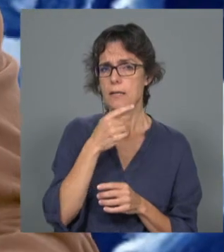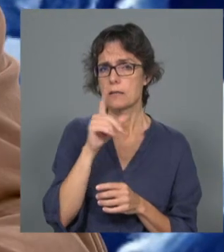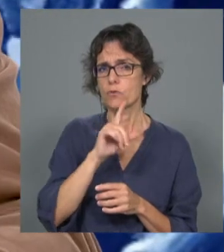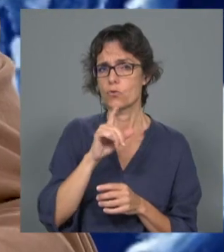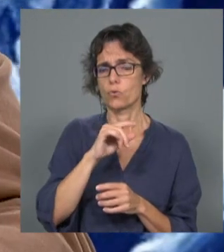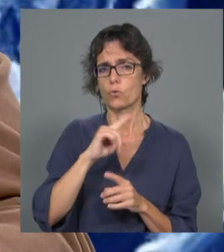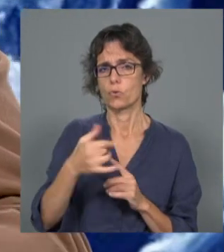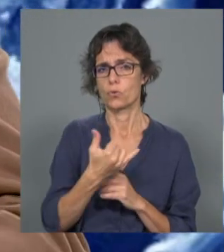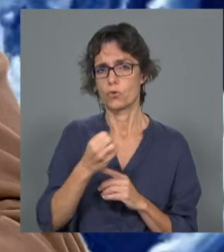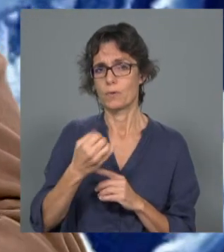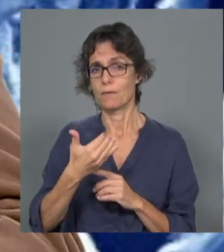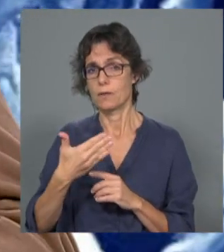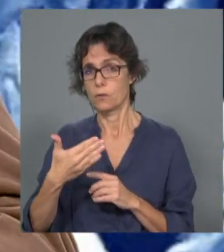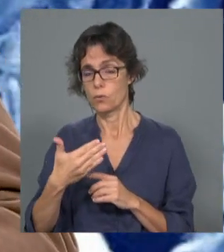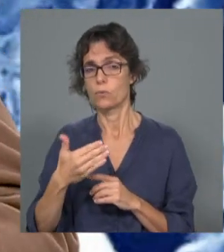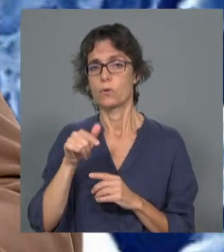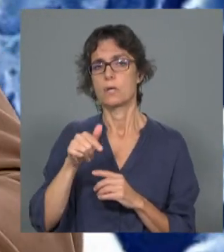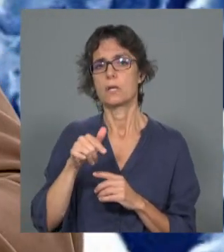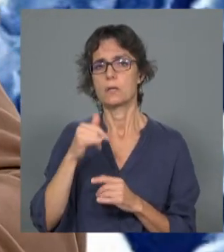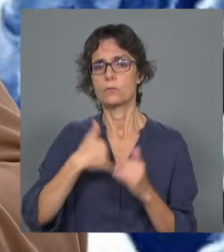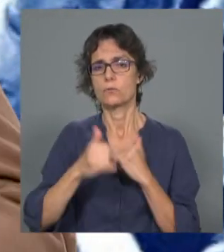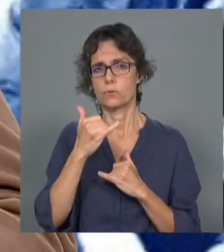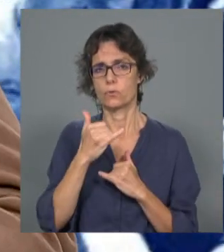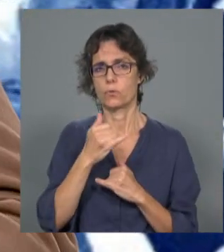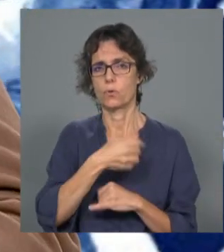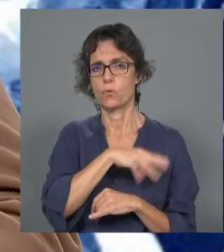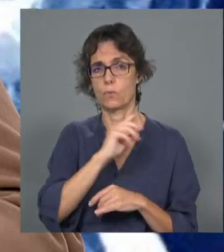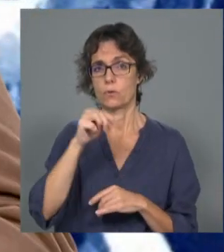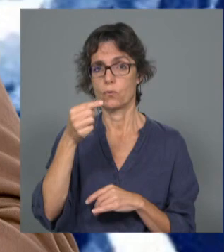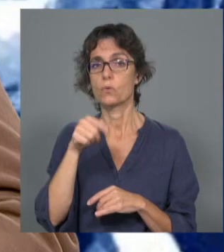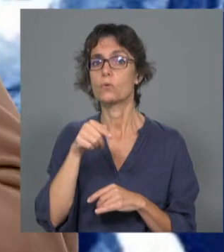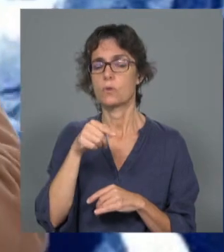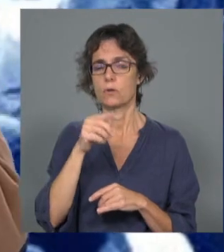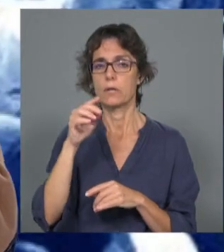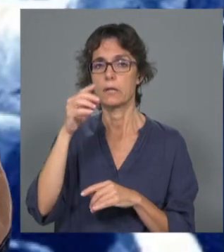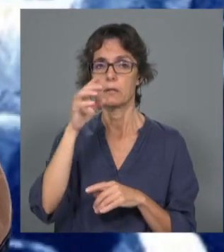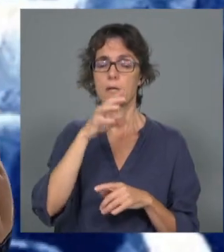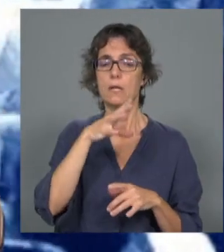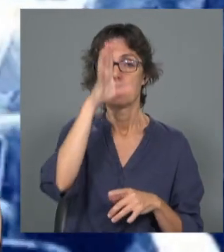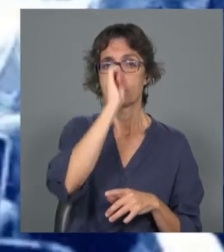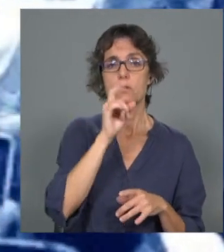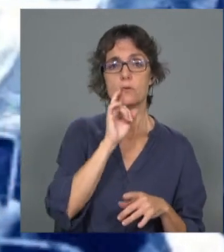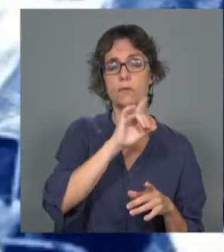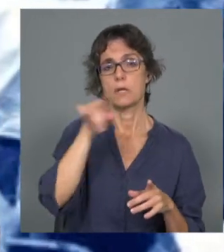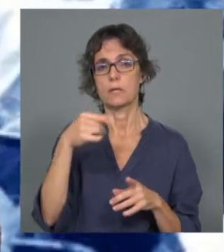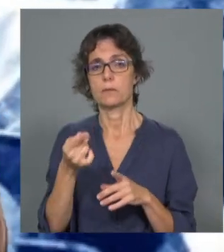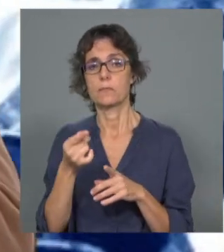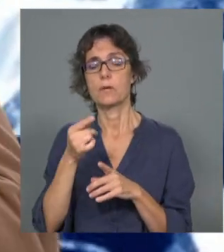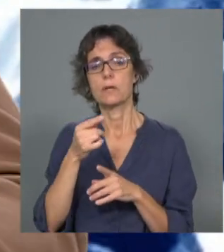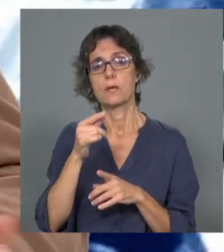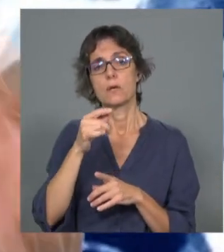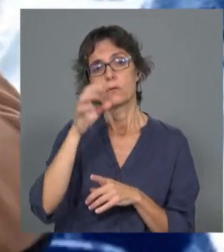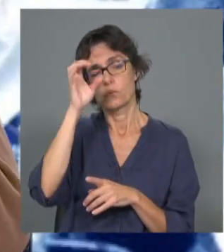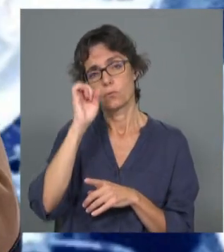antigo comandante e, portanto, há uma perfeita sintonia entre os cargos políticos, ministros da Defesa, e os cargos operacionais, chefes de